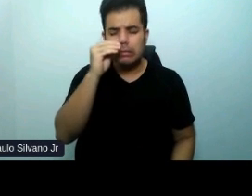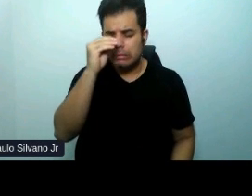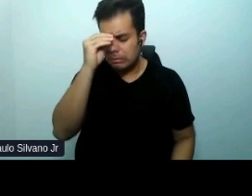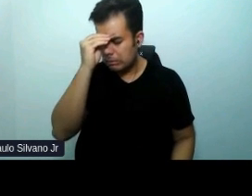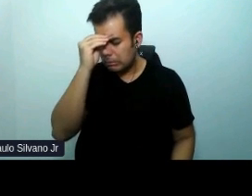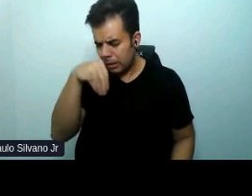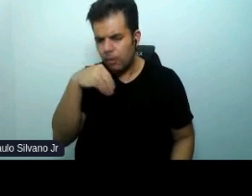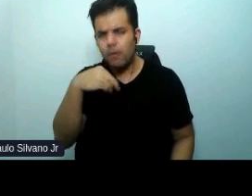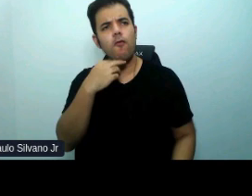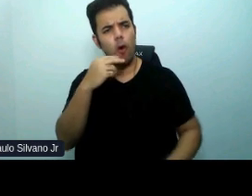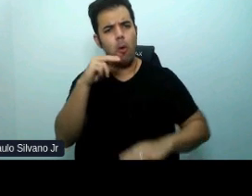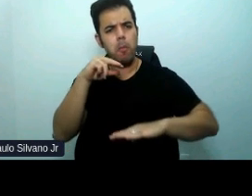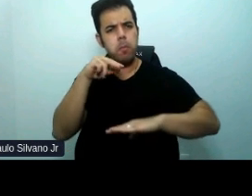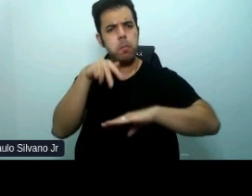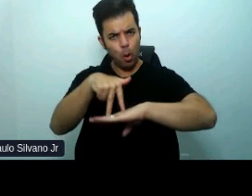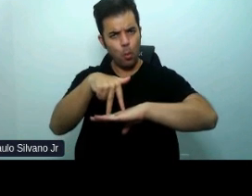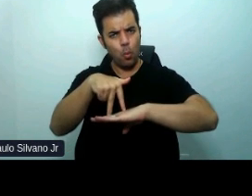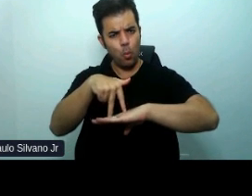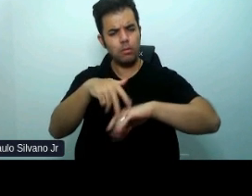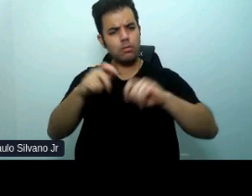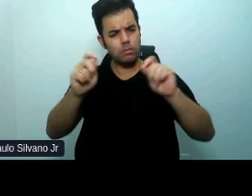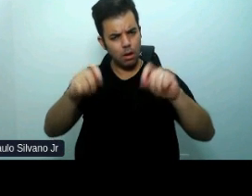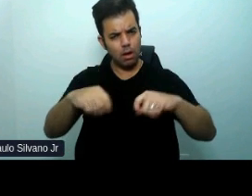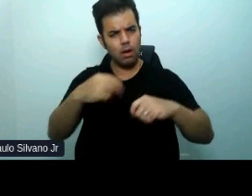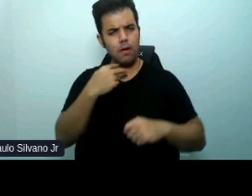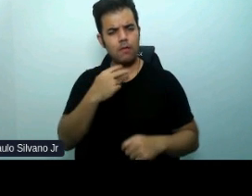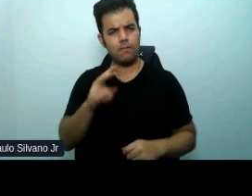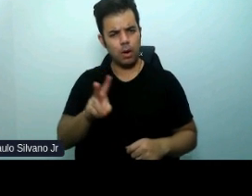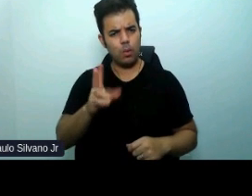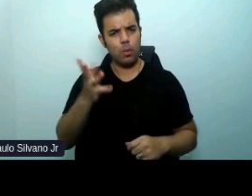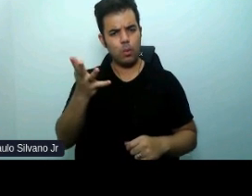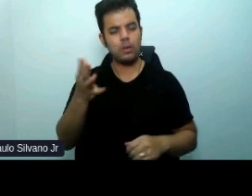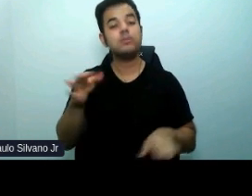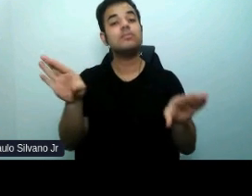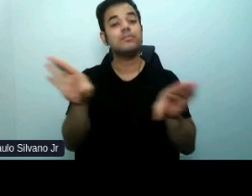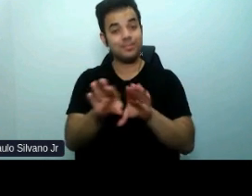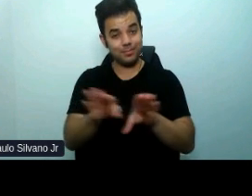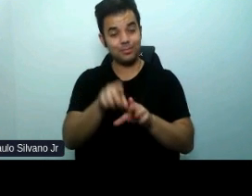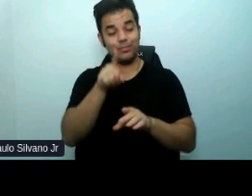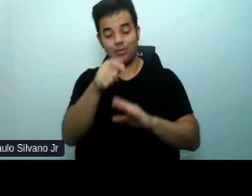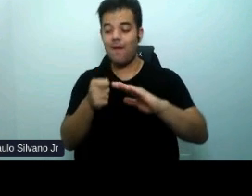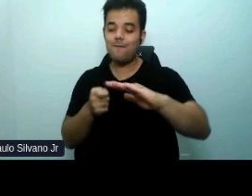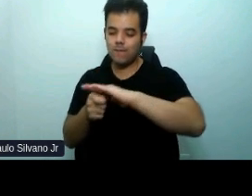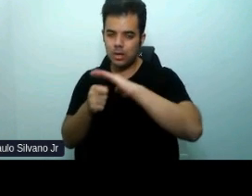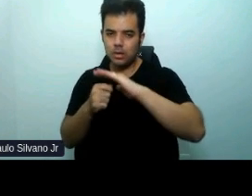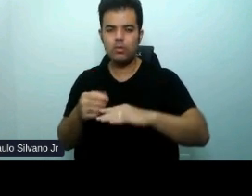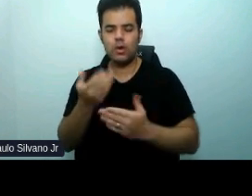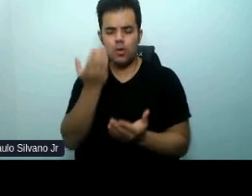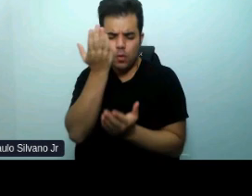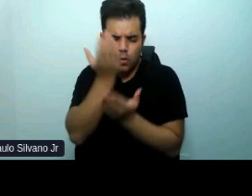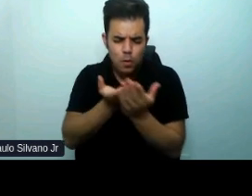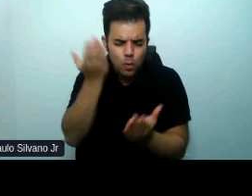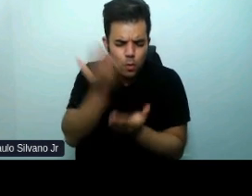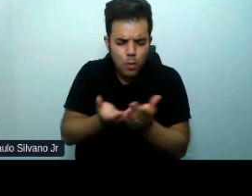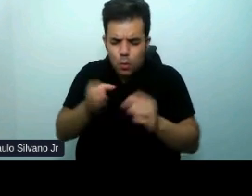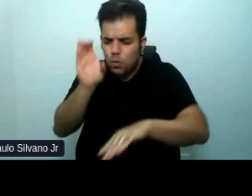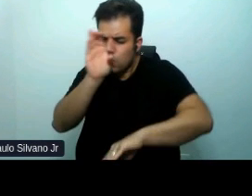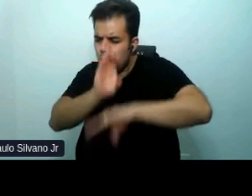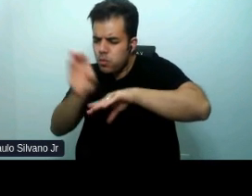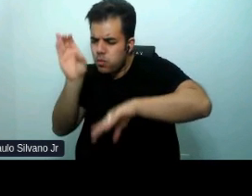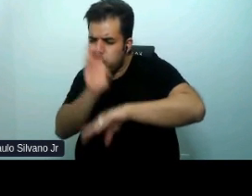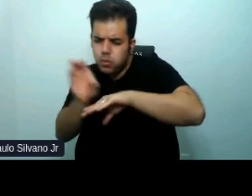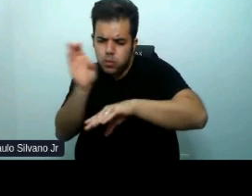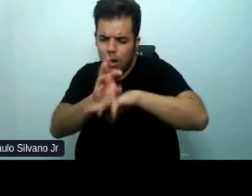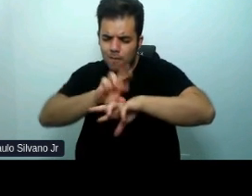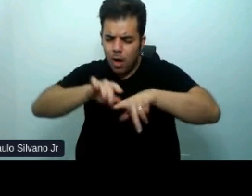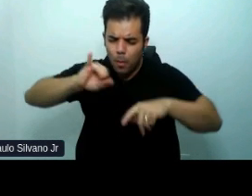que a sua voz tem muito valor, sim. Invista em você, trabalhe aí na sua educação, capacitação, invista